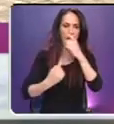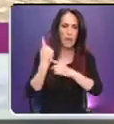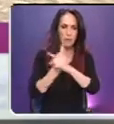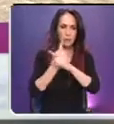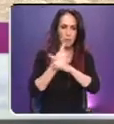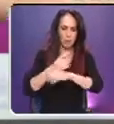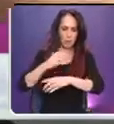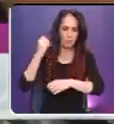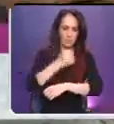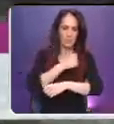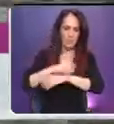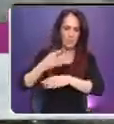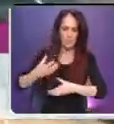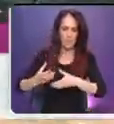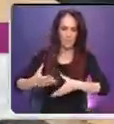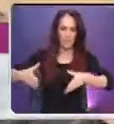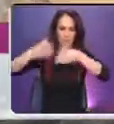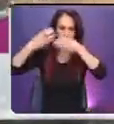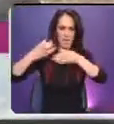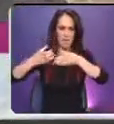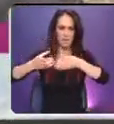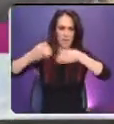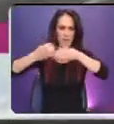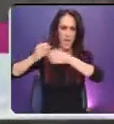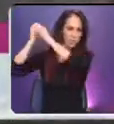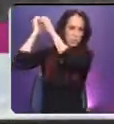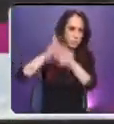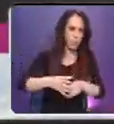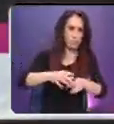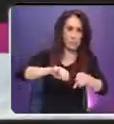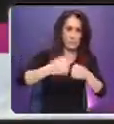quais um jarrão que caiu em cima deste carro e que partiu aqui o vidro e danificou a viatura.